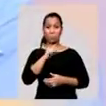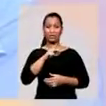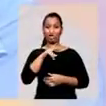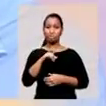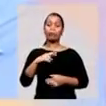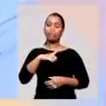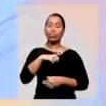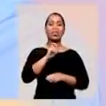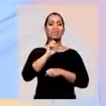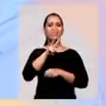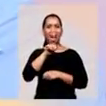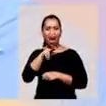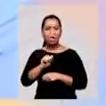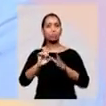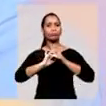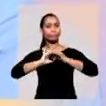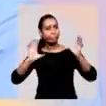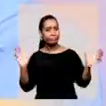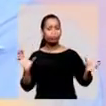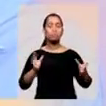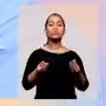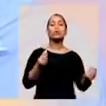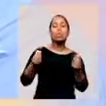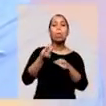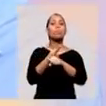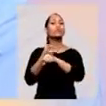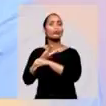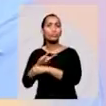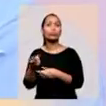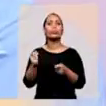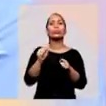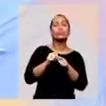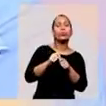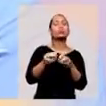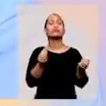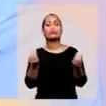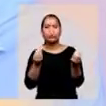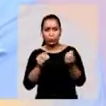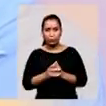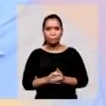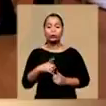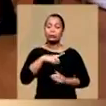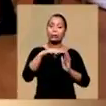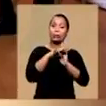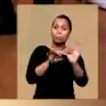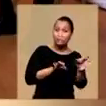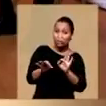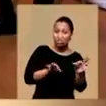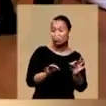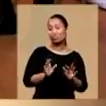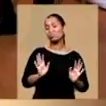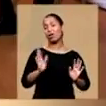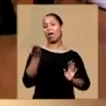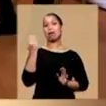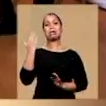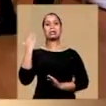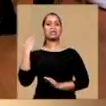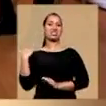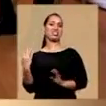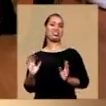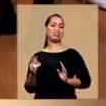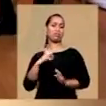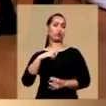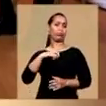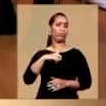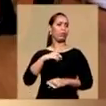disse, temos várias vagas abertas também, né? Então, como que eu busco isso? Como que eu faço? Exige também planejamento. Não é mais igual era